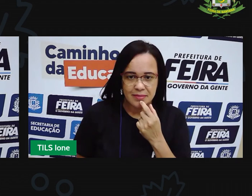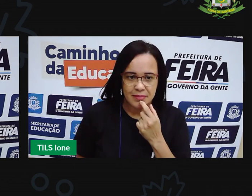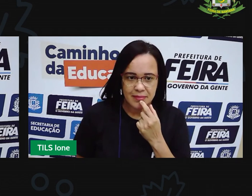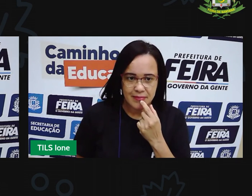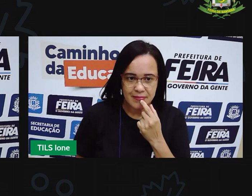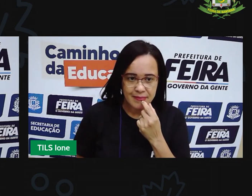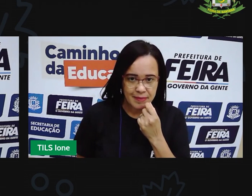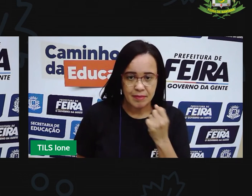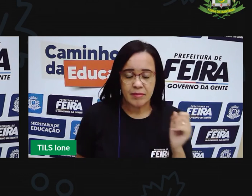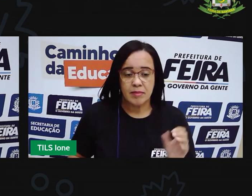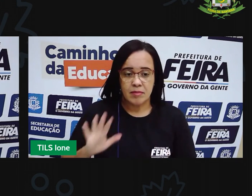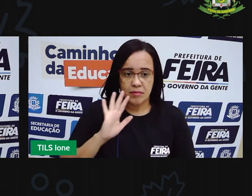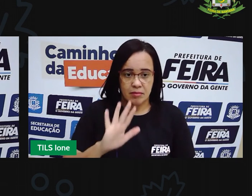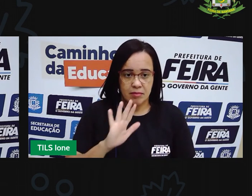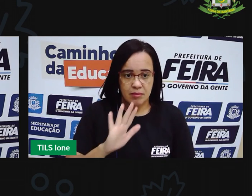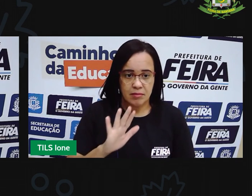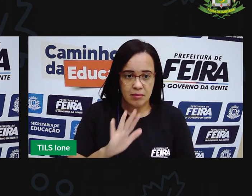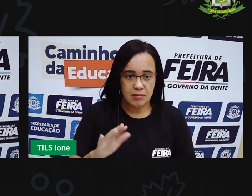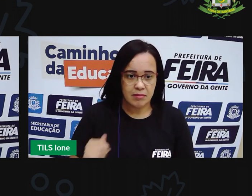Paulo